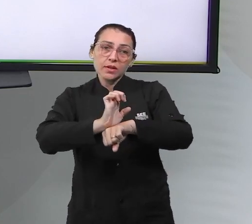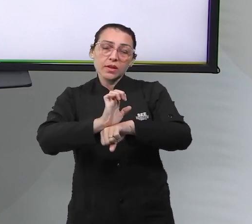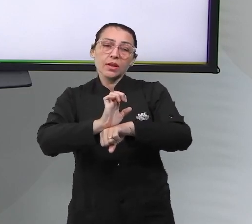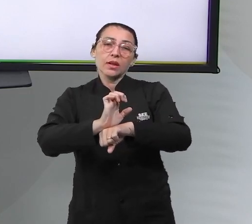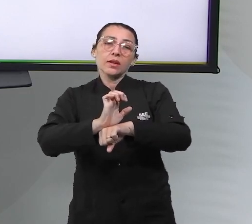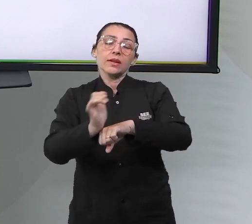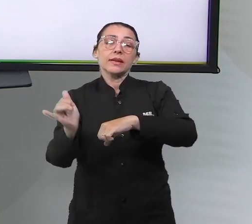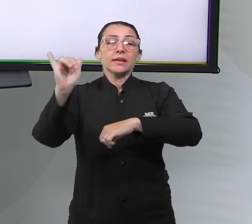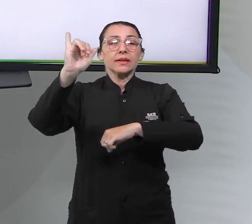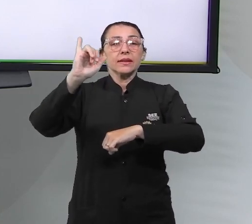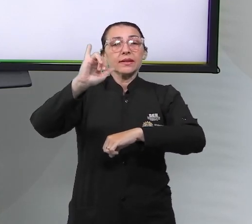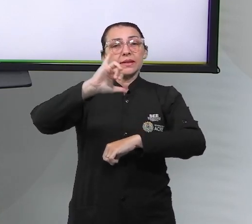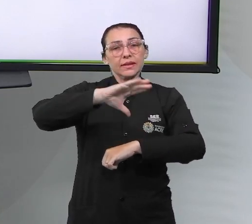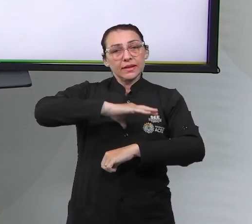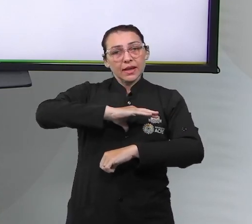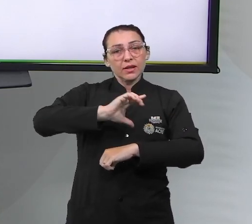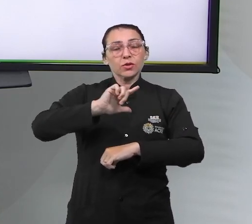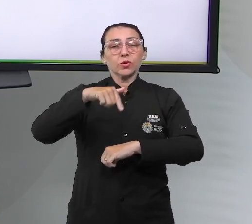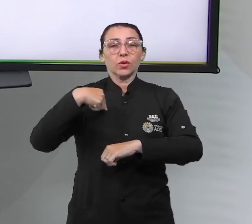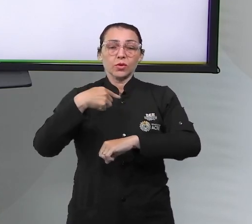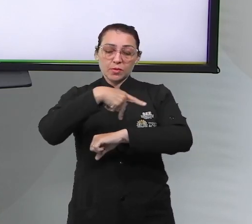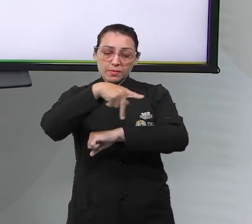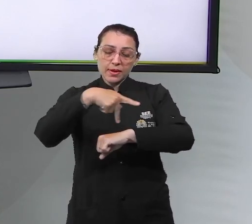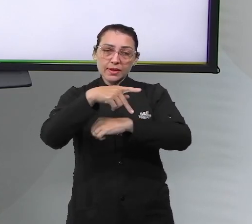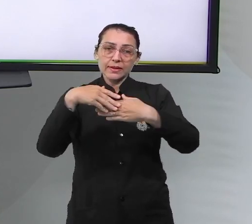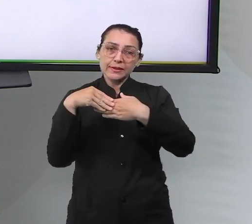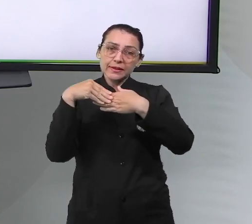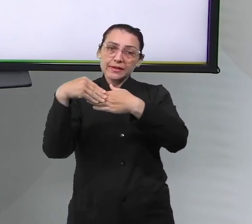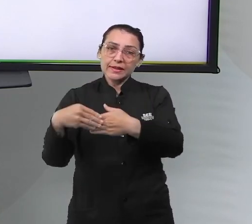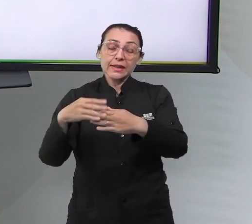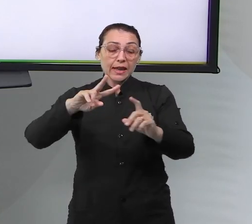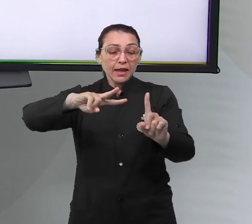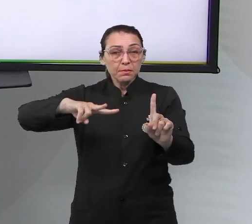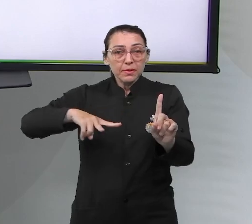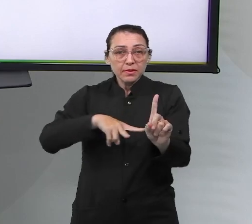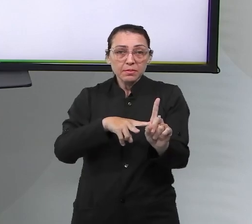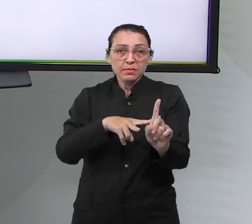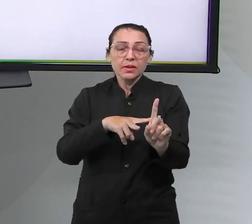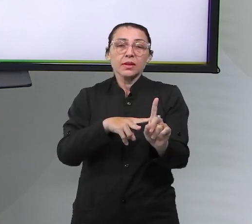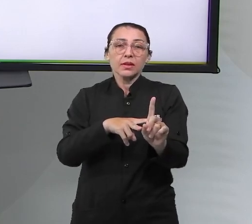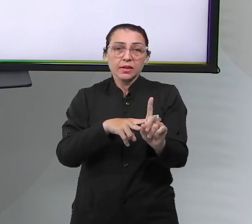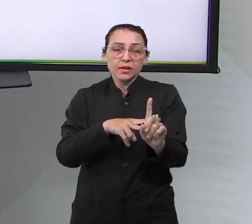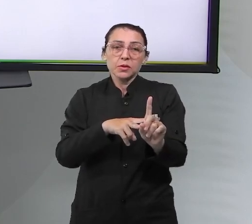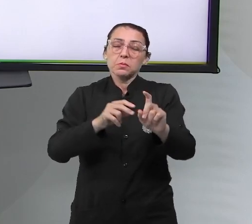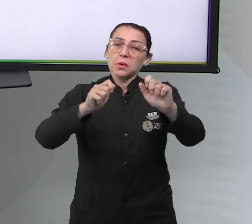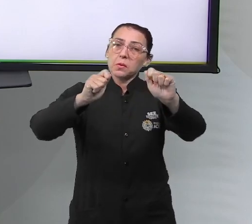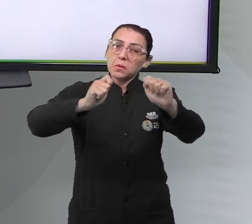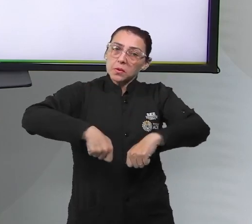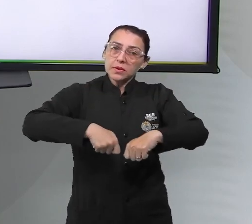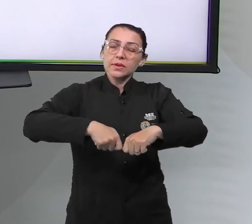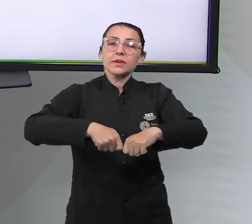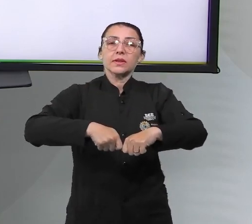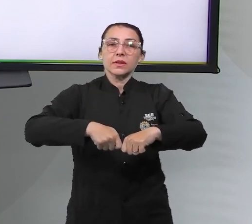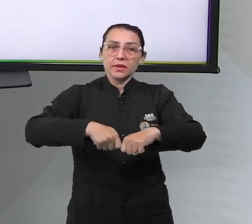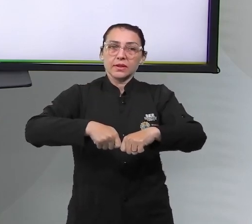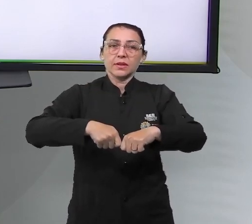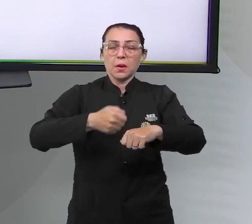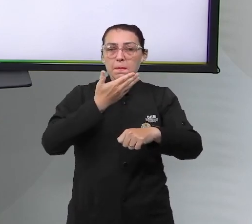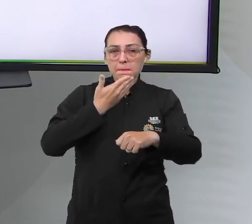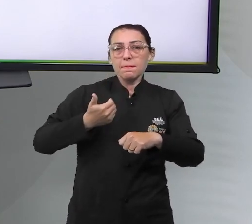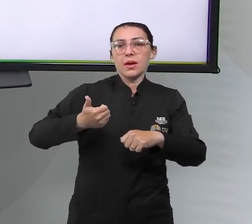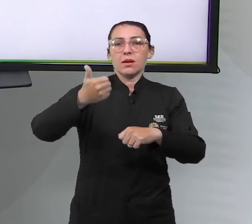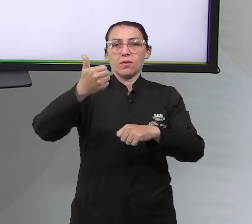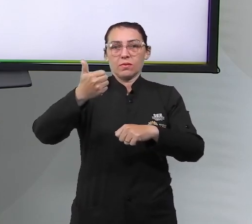do nosso país, carregando aquela perspectiva de uma condição de vida muito